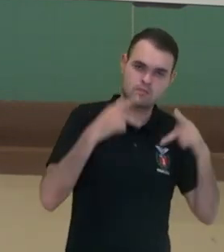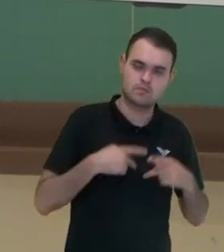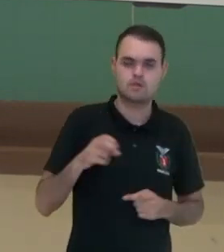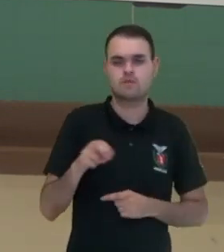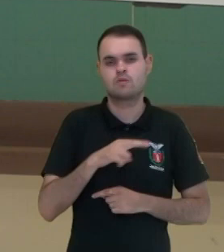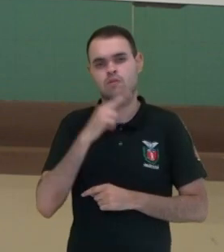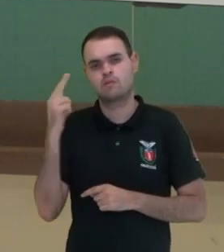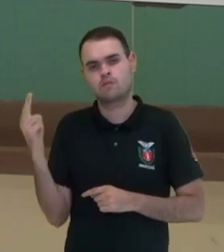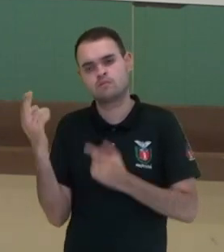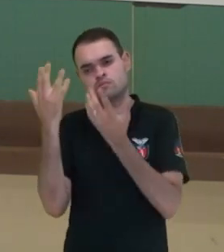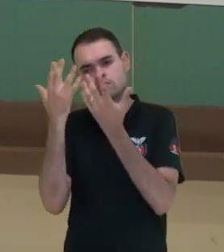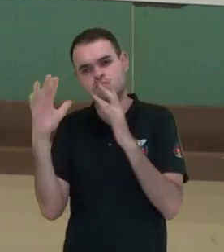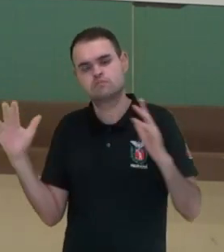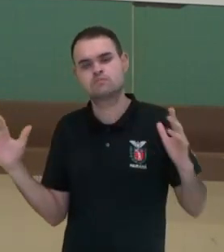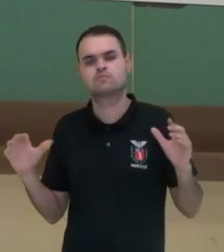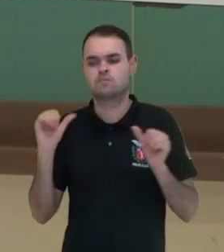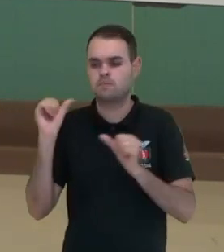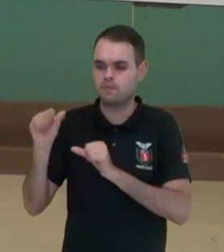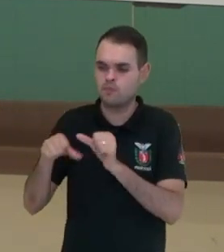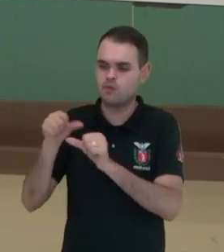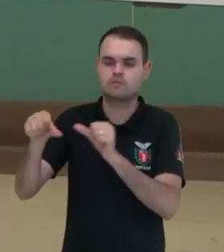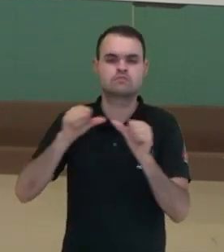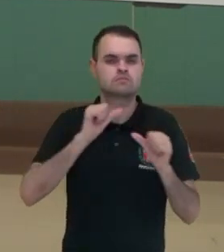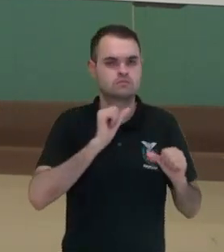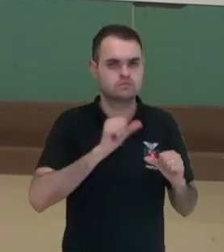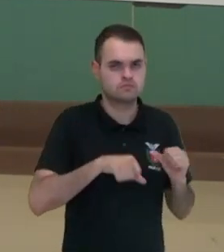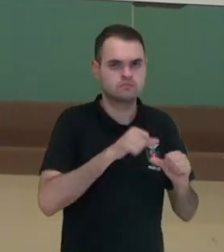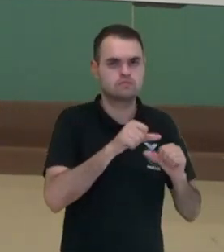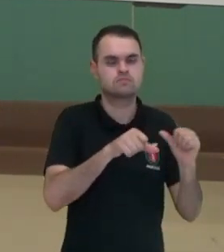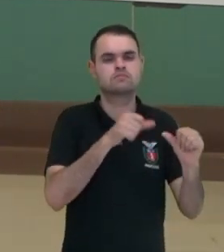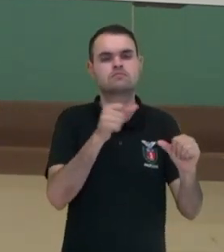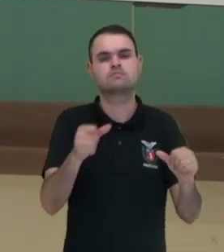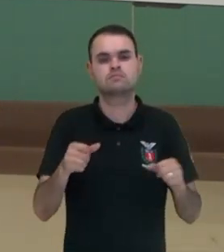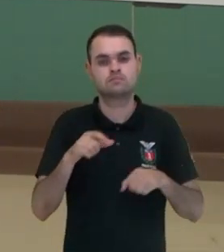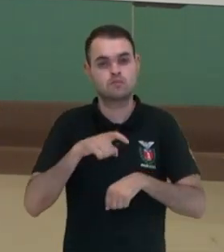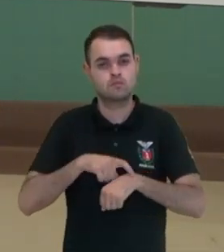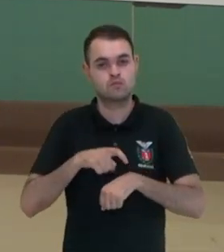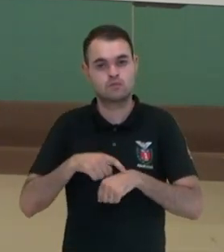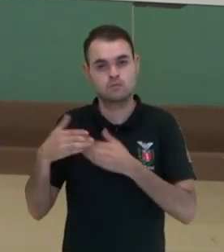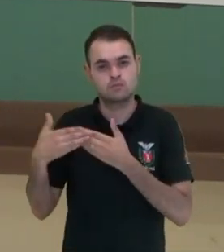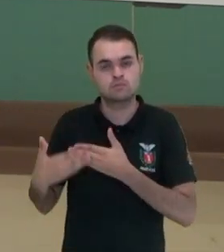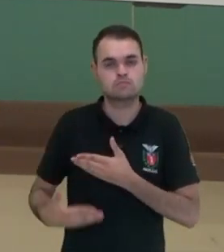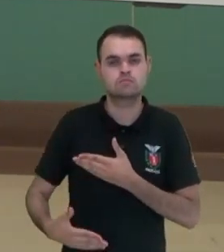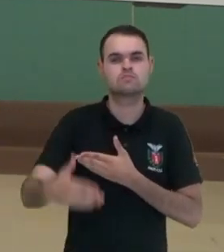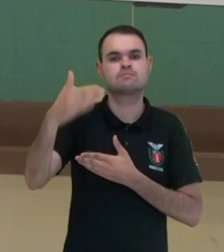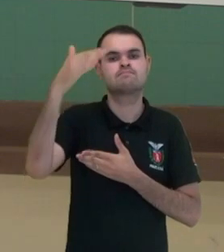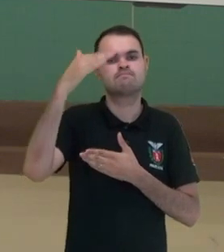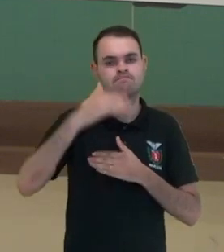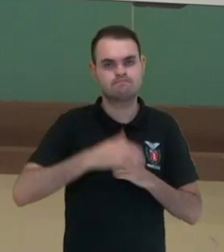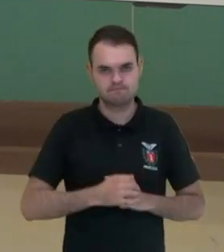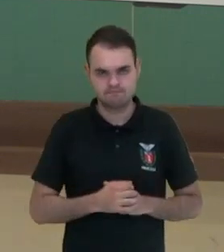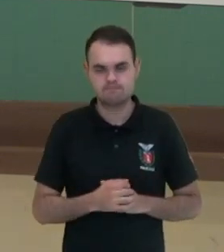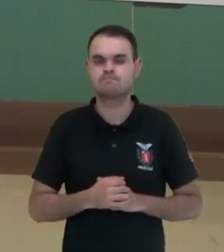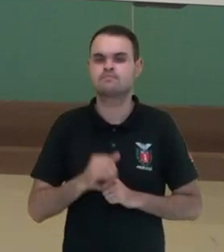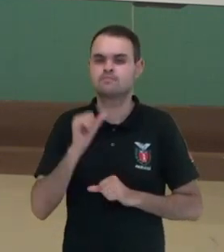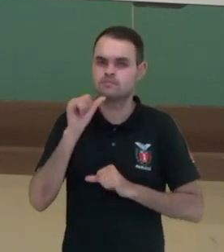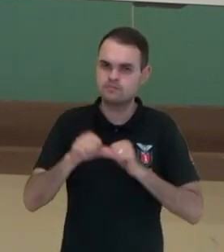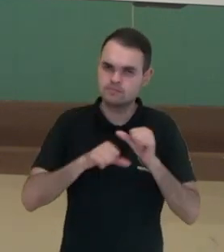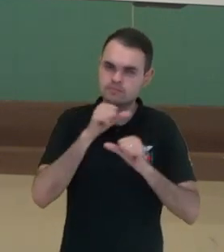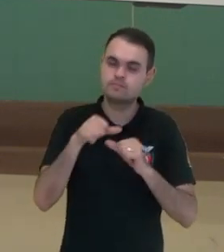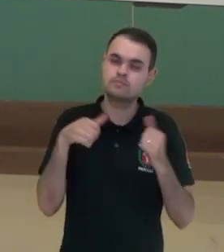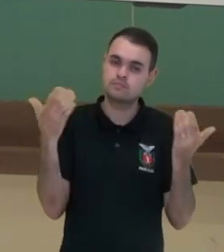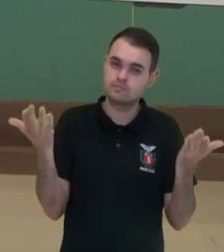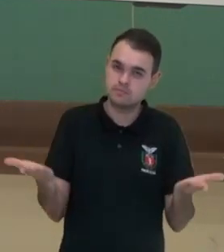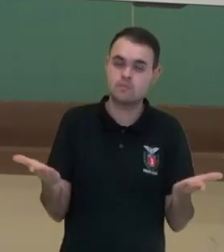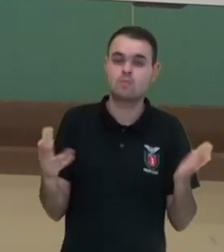natureza, vão se transformando, vão se modificando ao longo do tempo e vão modificando,